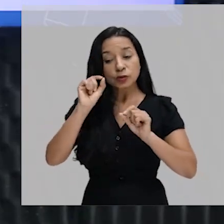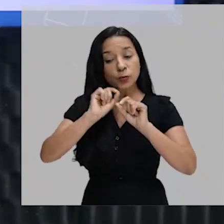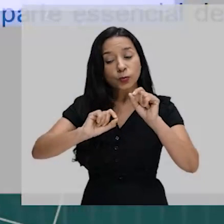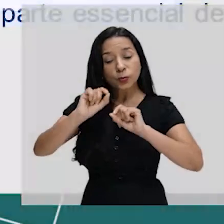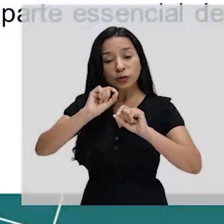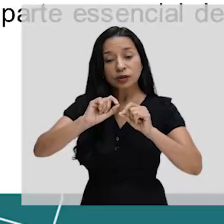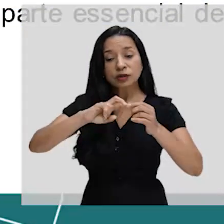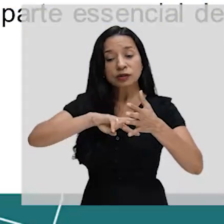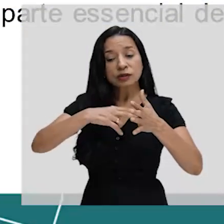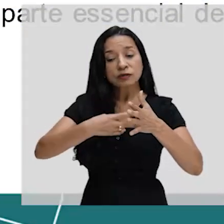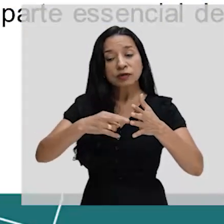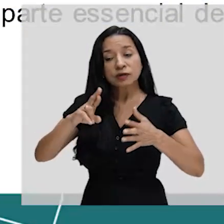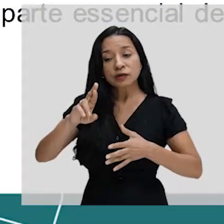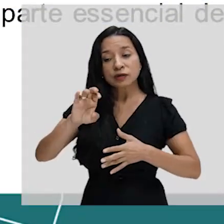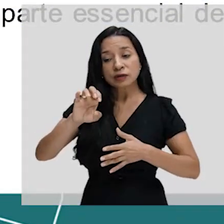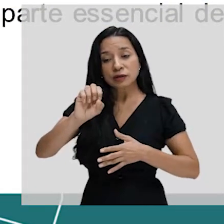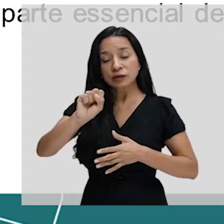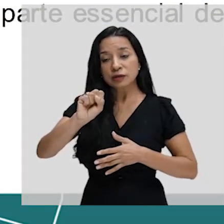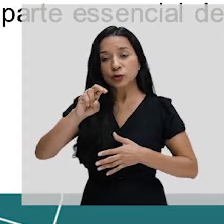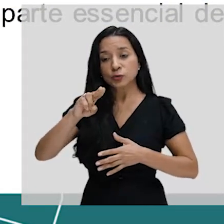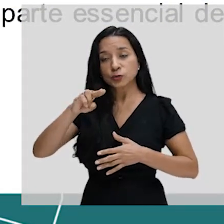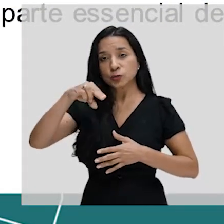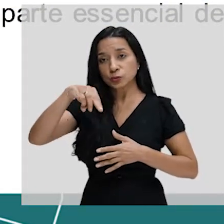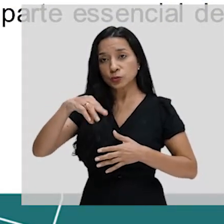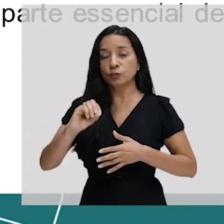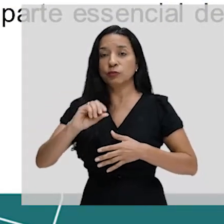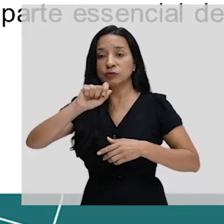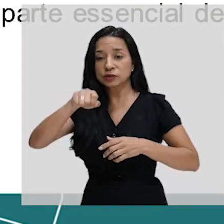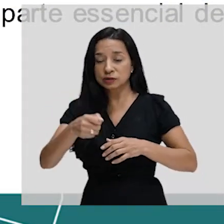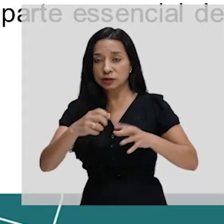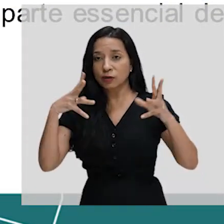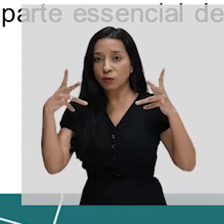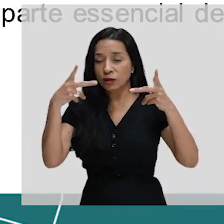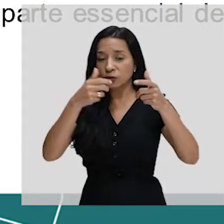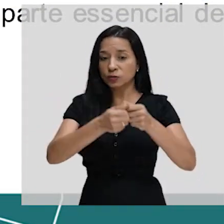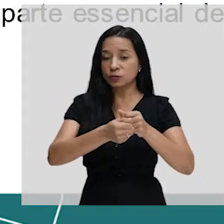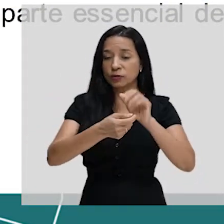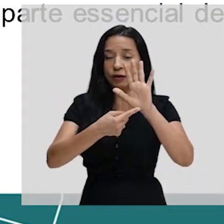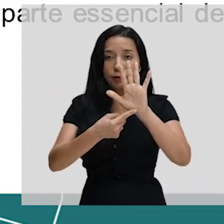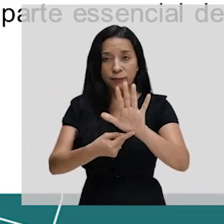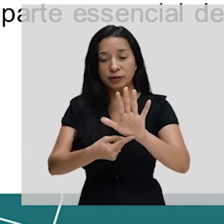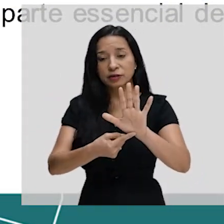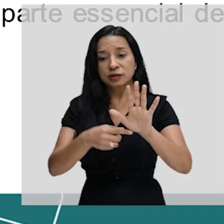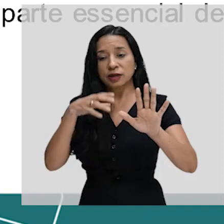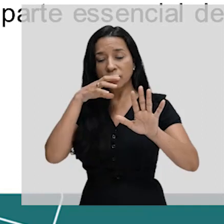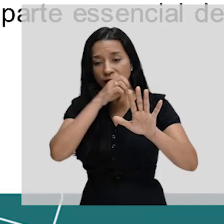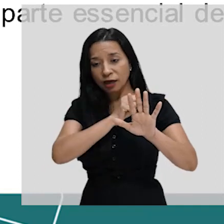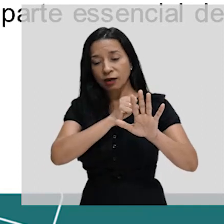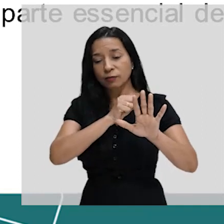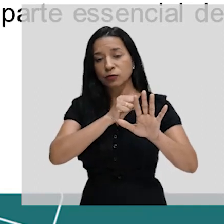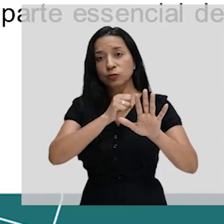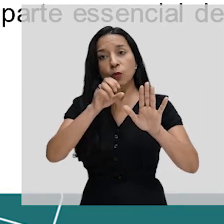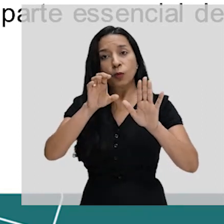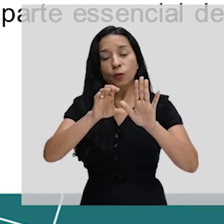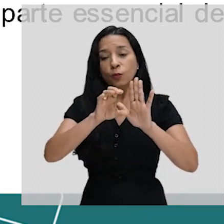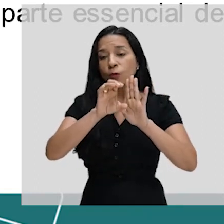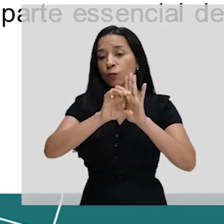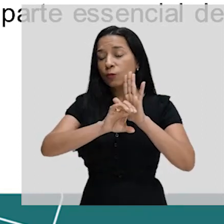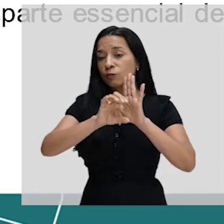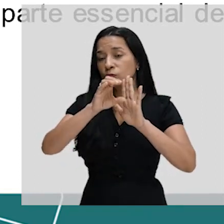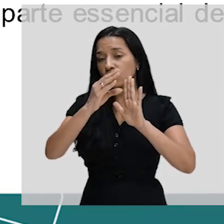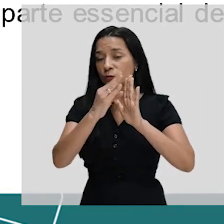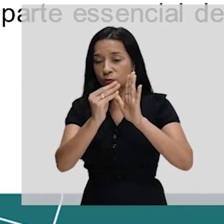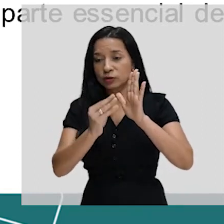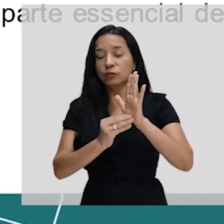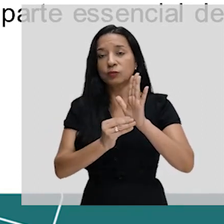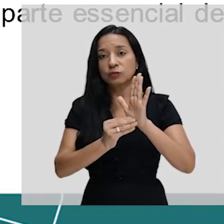é o resumo. Gente, o que é resumir? Apresentar de forma breve o quê? Um conteúdo. Eu vou apresentar